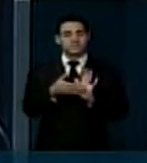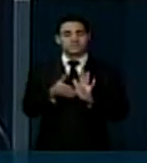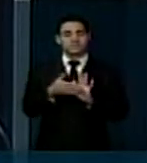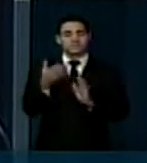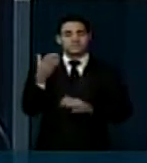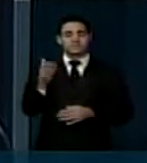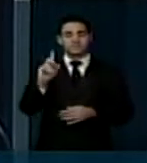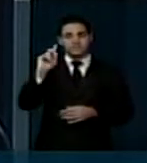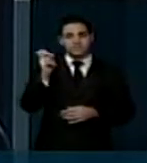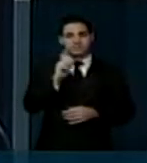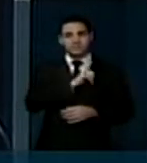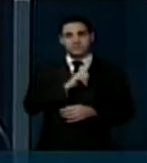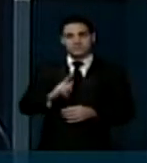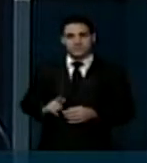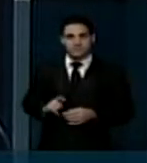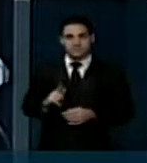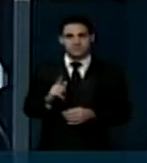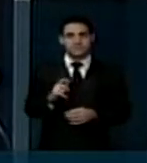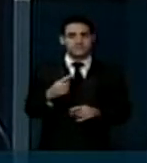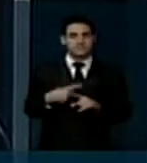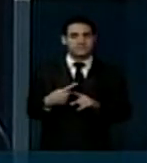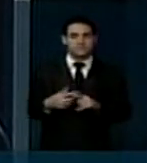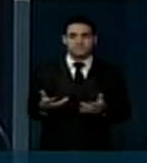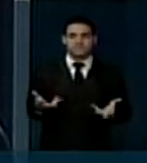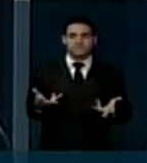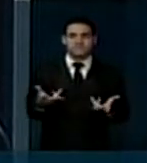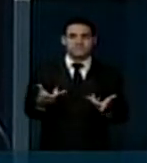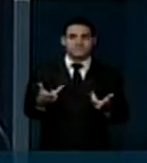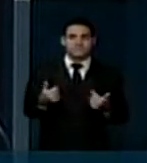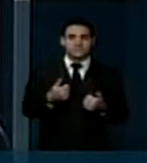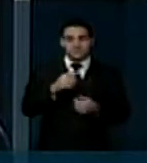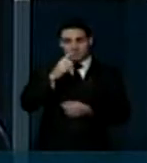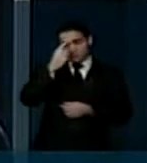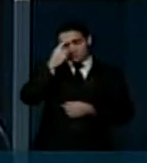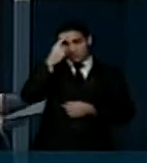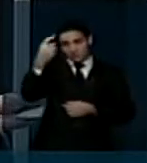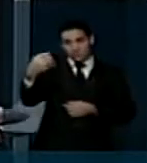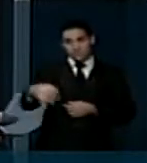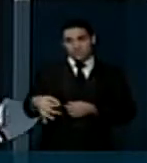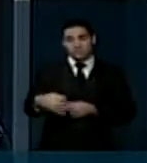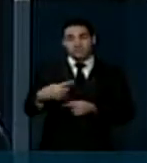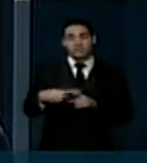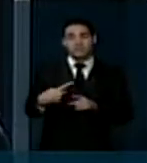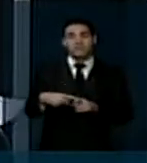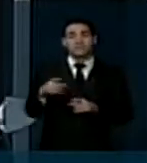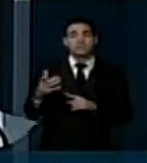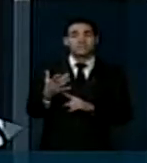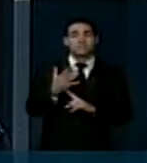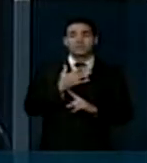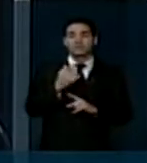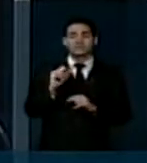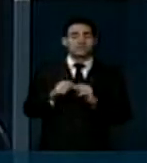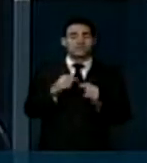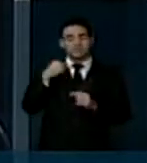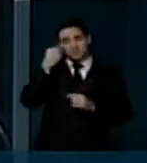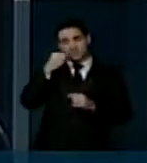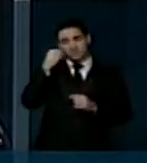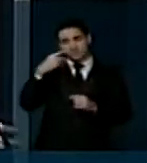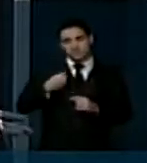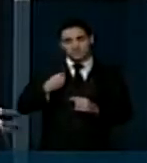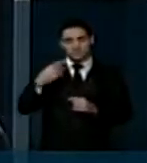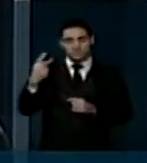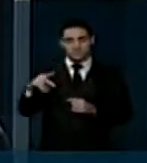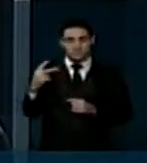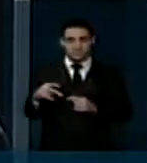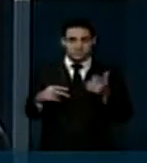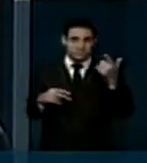nosso ex-governador por esse brilhantismo, por essa ideia onde passa para todos nós um pouco da sua experiência.